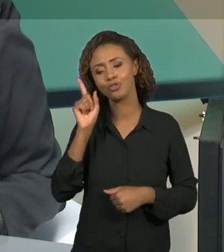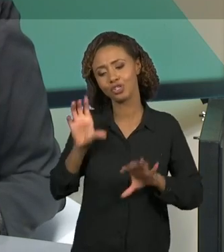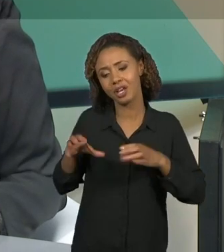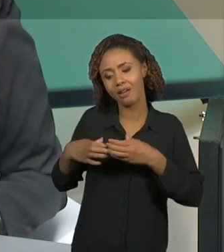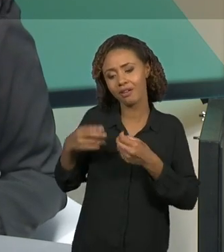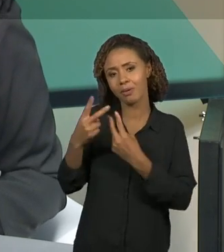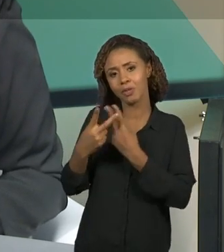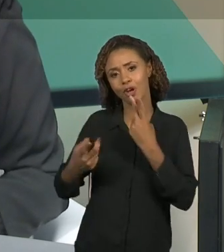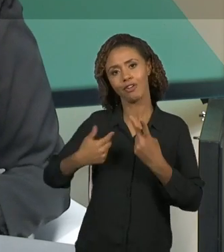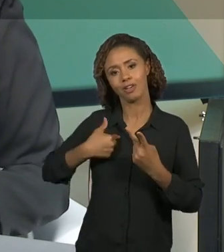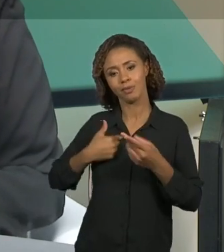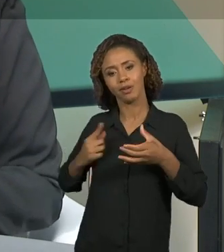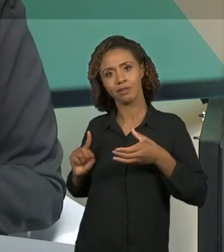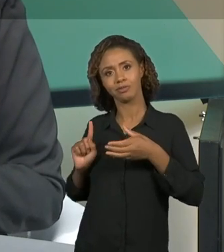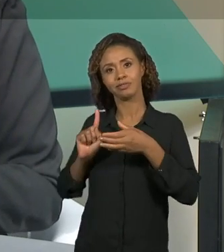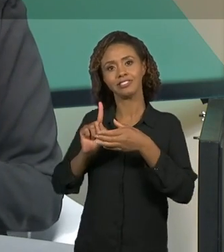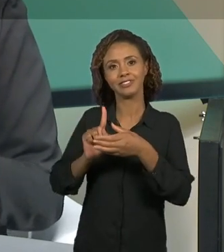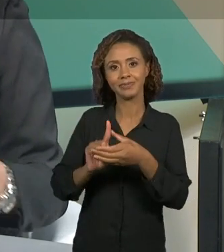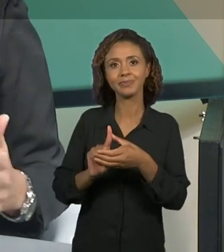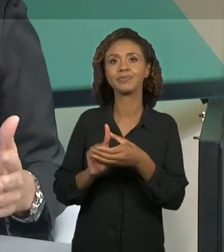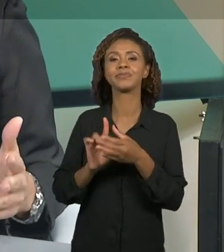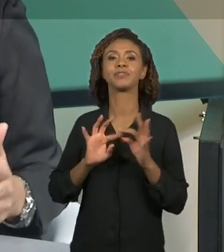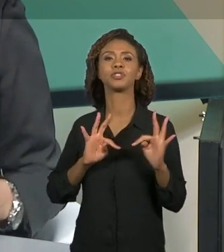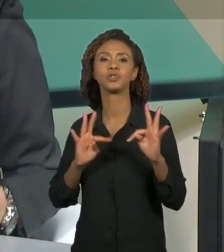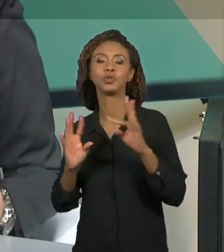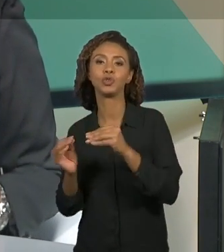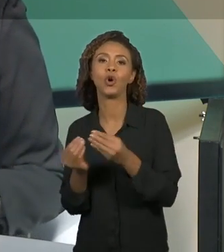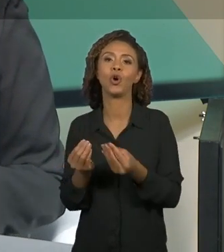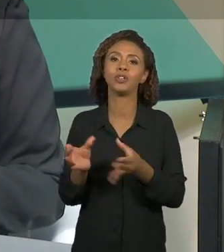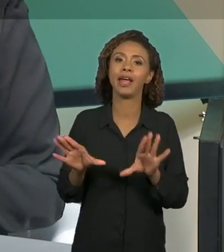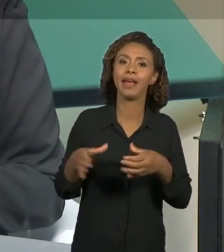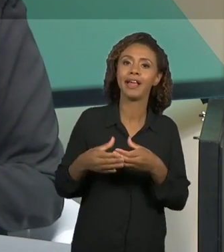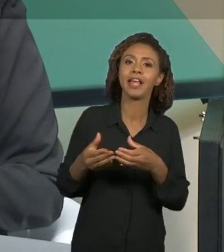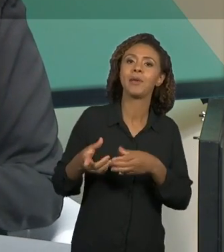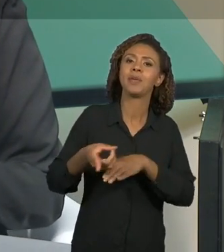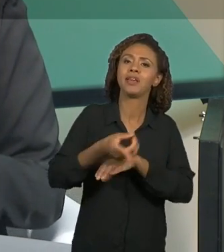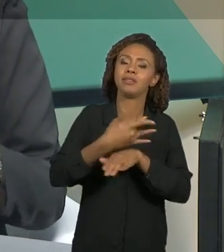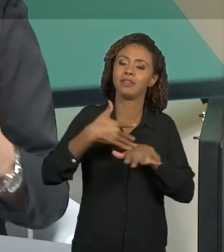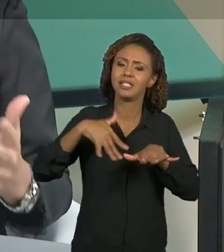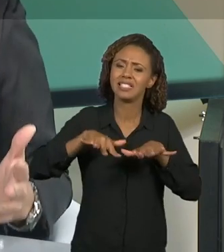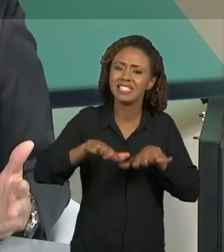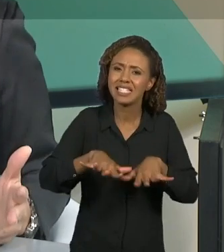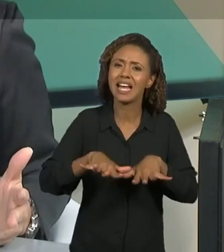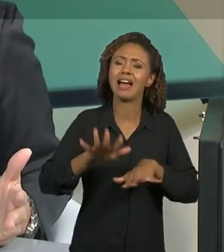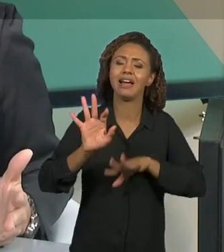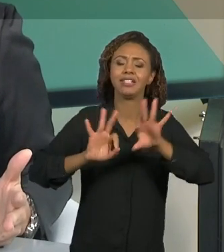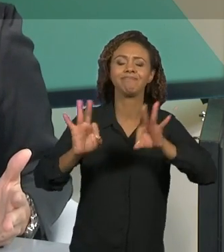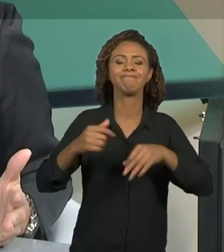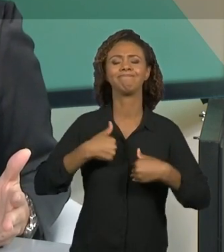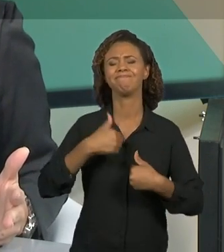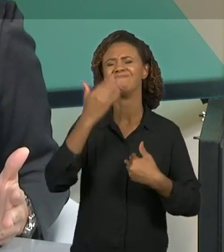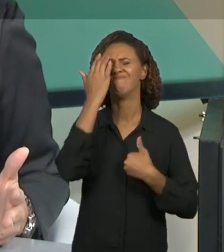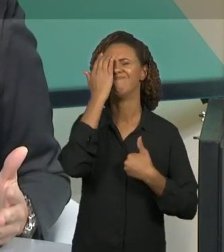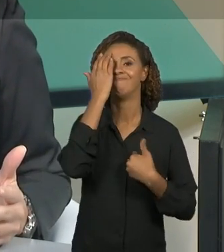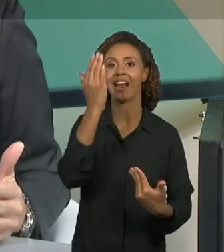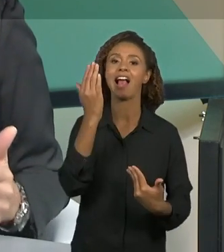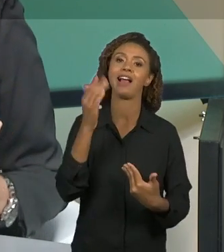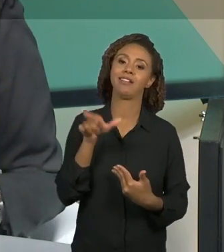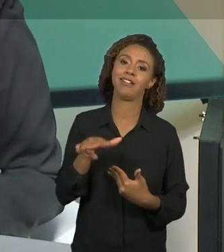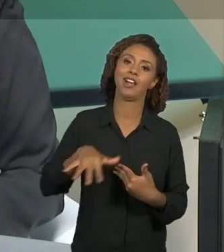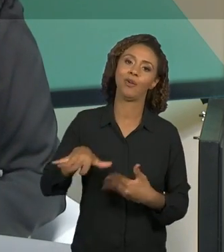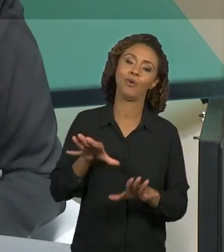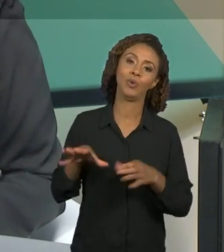equipe da univesp né com todos os nossos designers e aí fica um agradecimento enorme para essa equipe